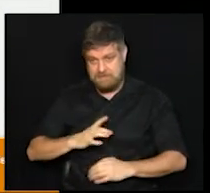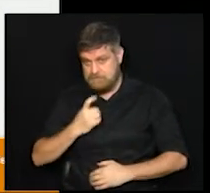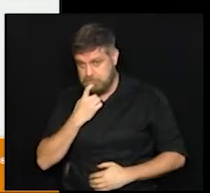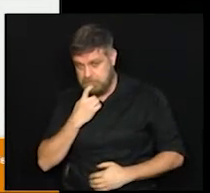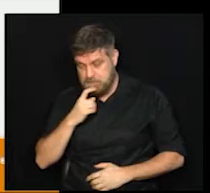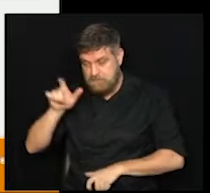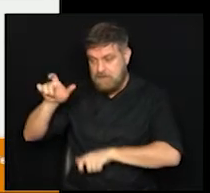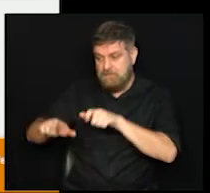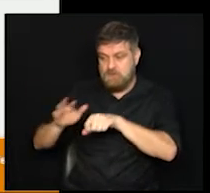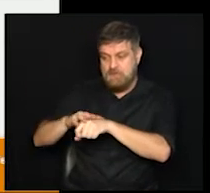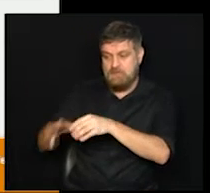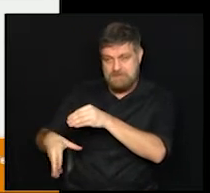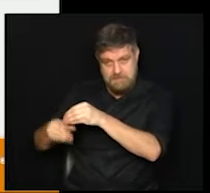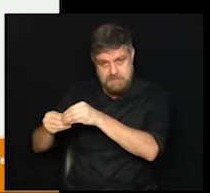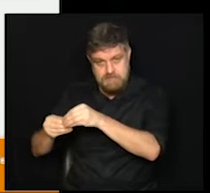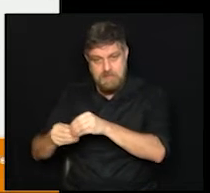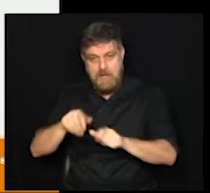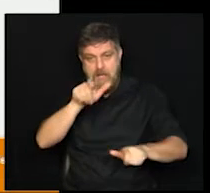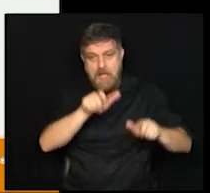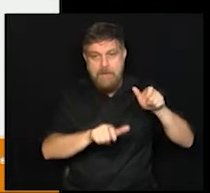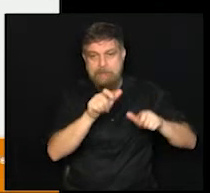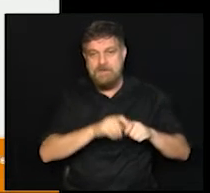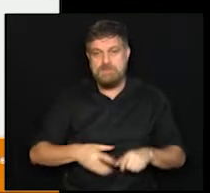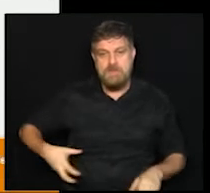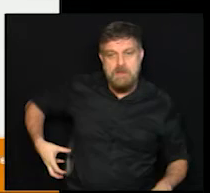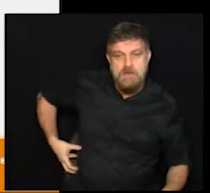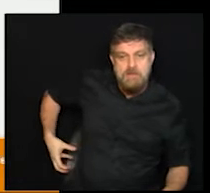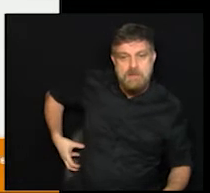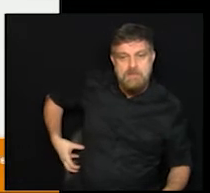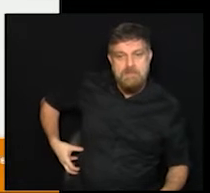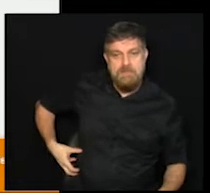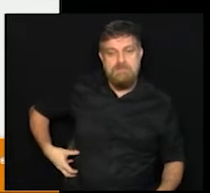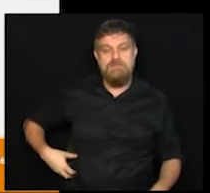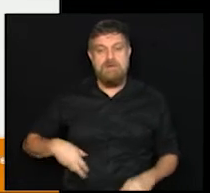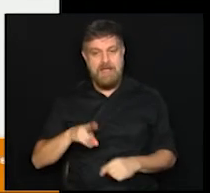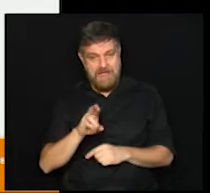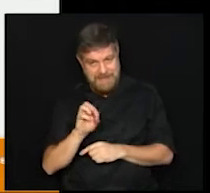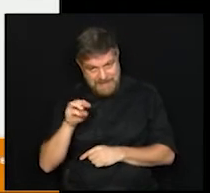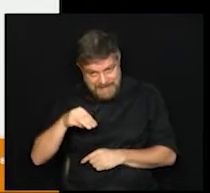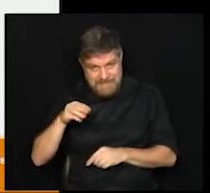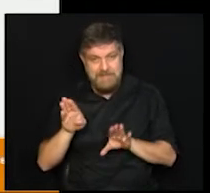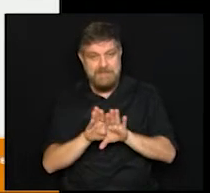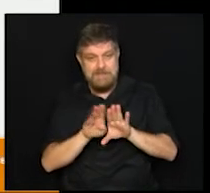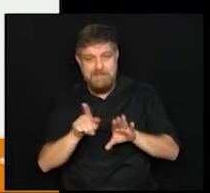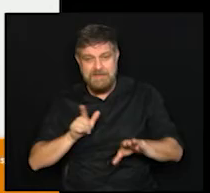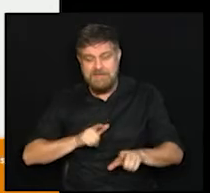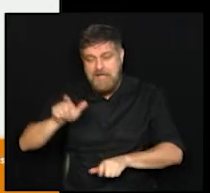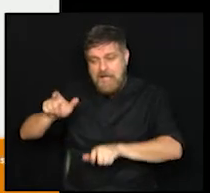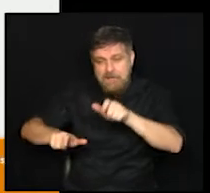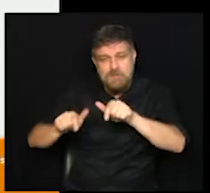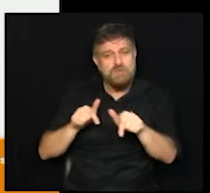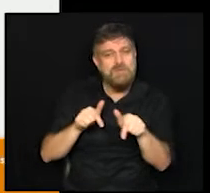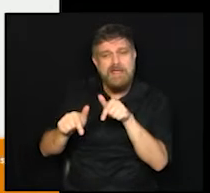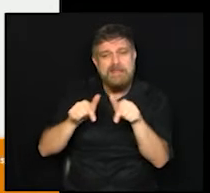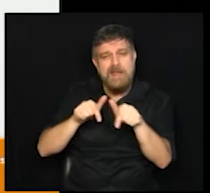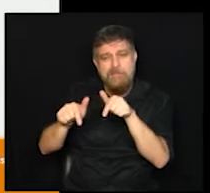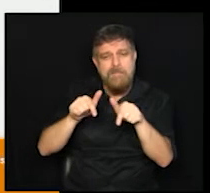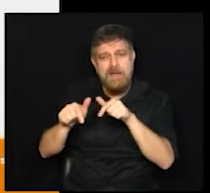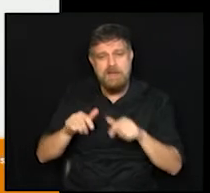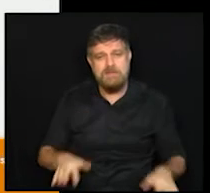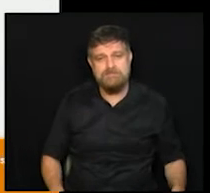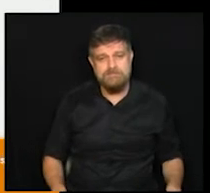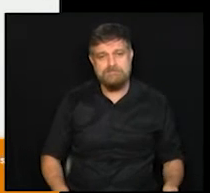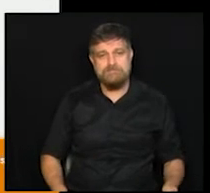pessoas com comorbidades, pacientes em terapia renal substitutiva e temos aí o pessoal que trabalha